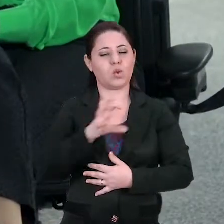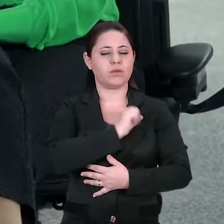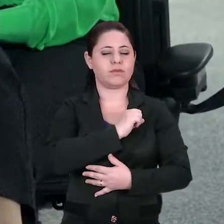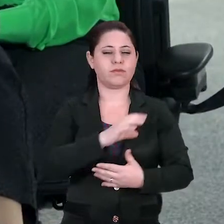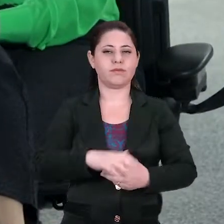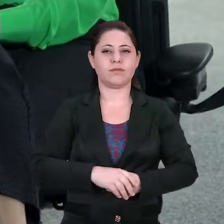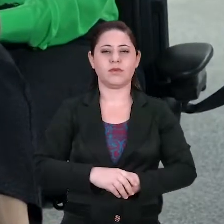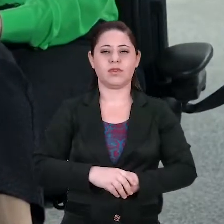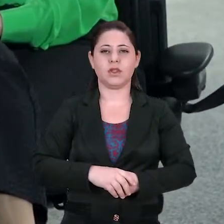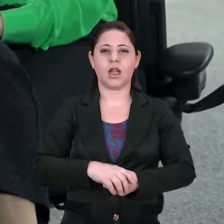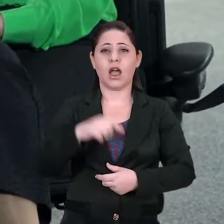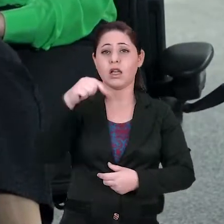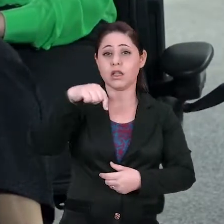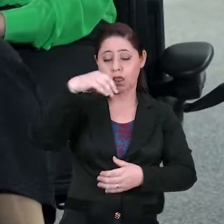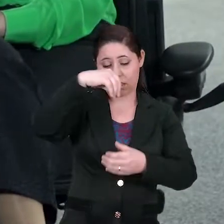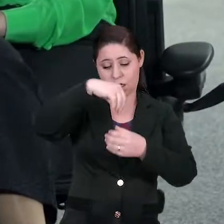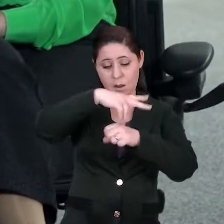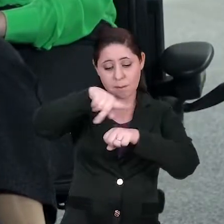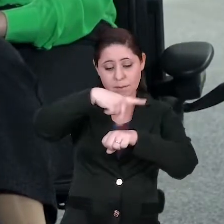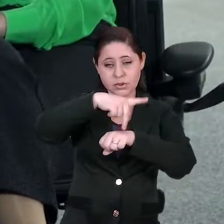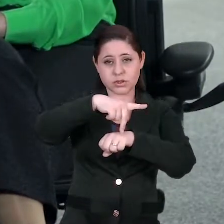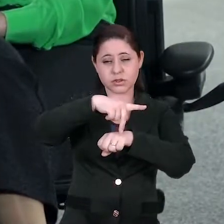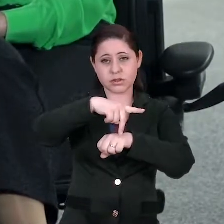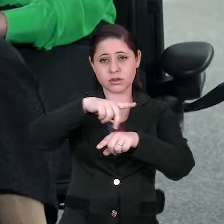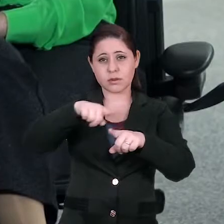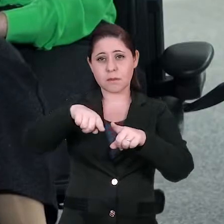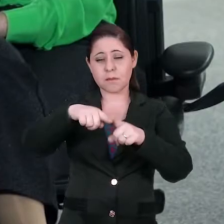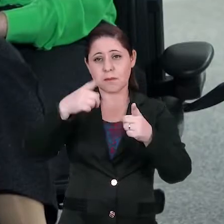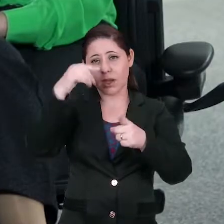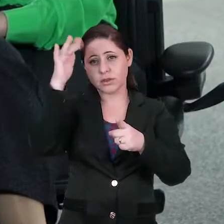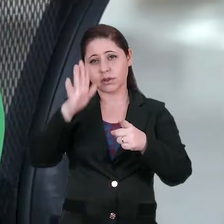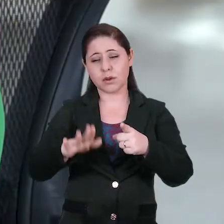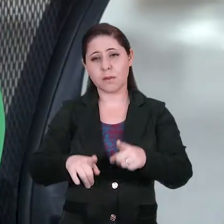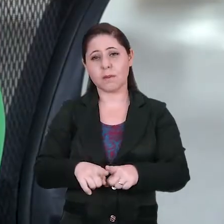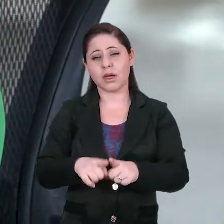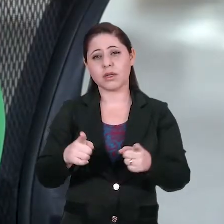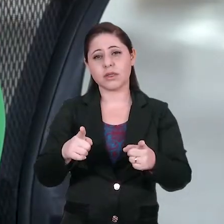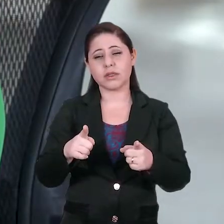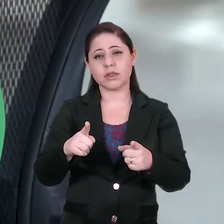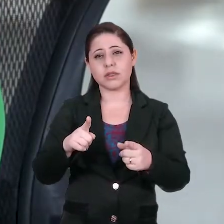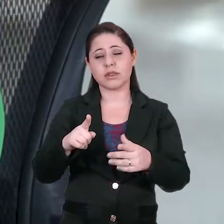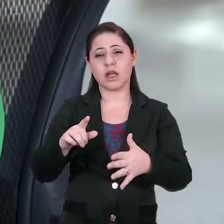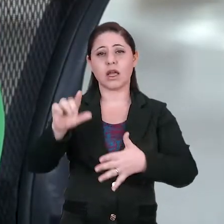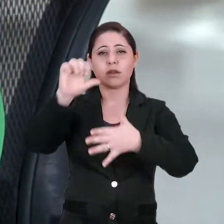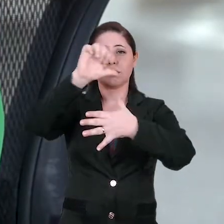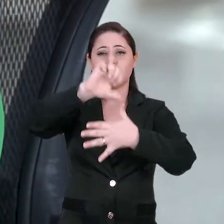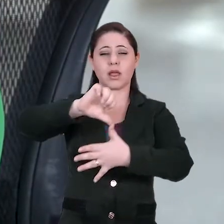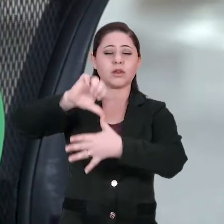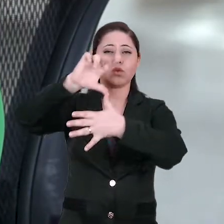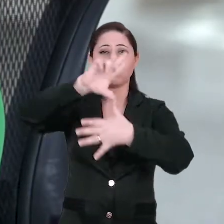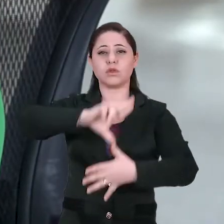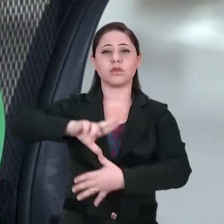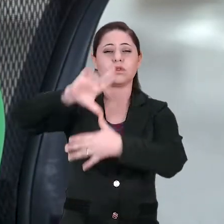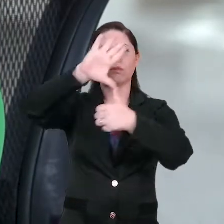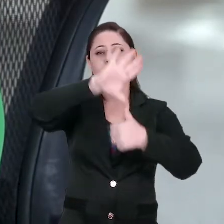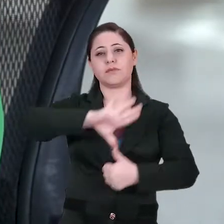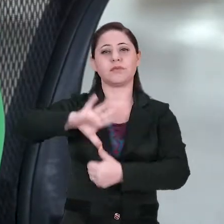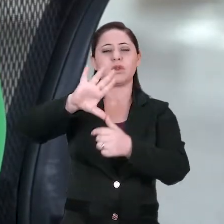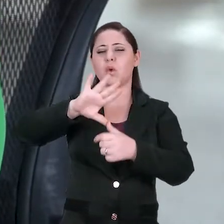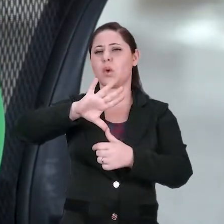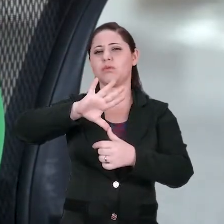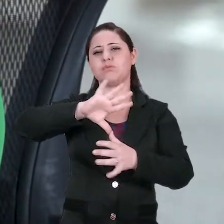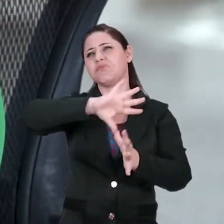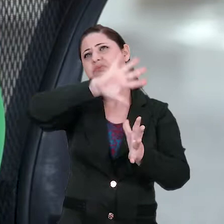de viajar. Não só aqui dentro do país, do Brasil, América do Sul, América